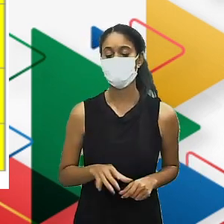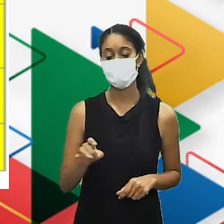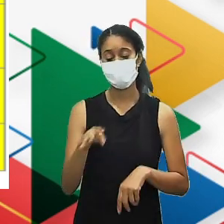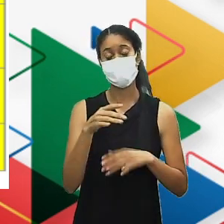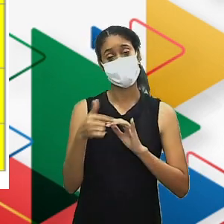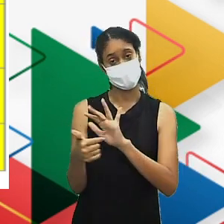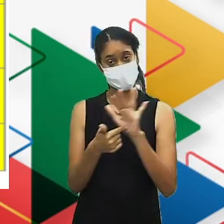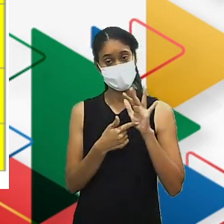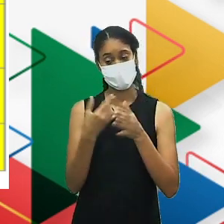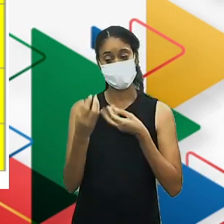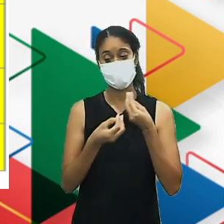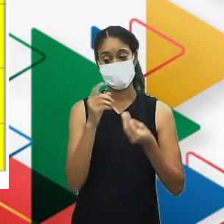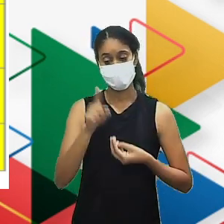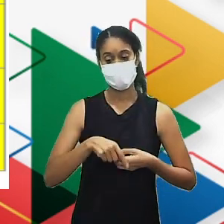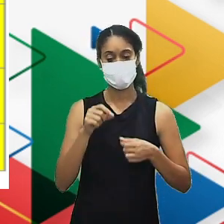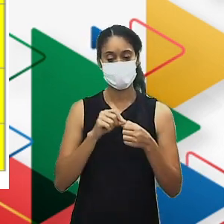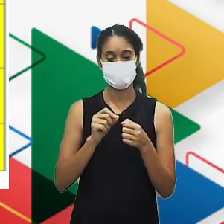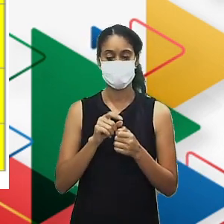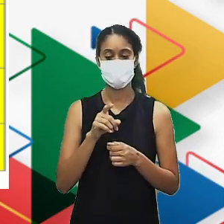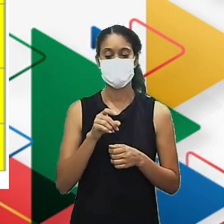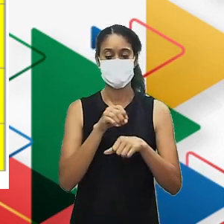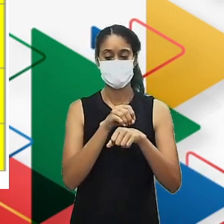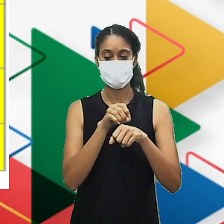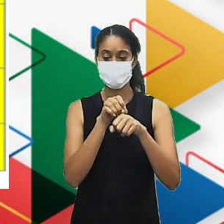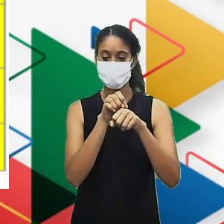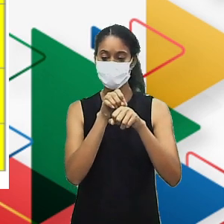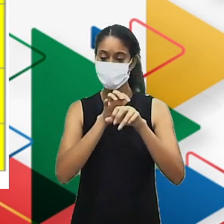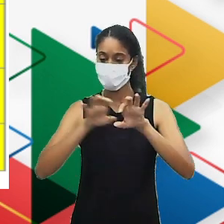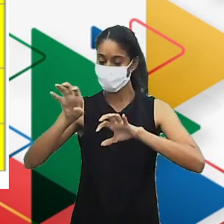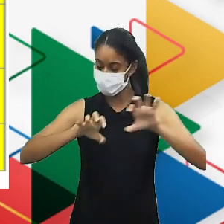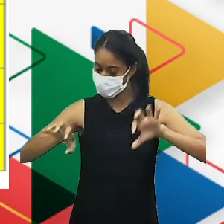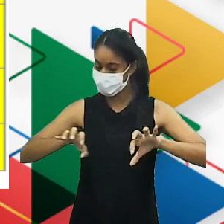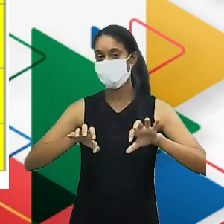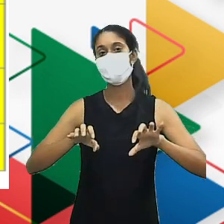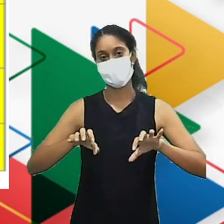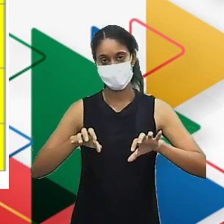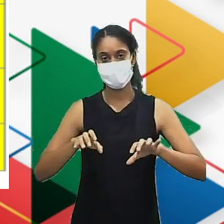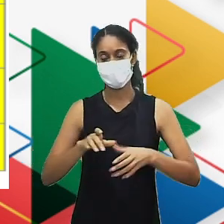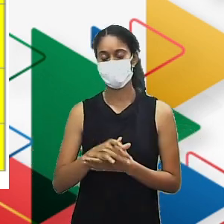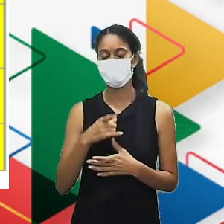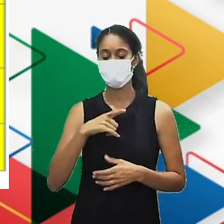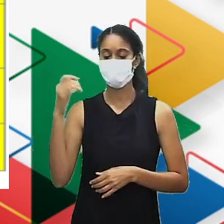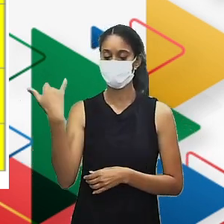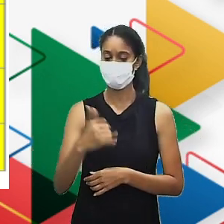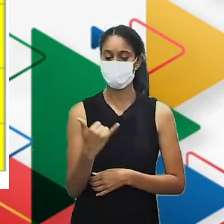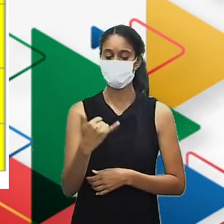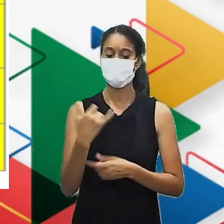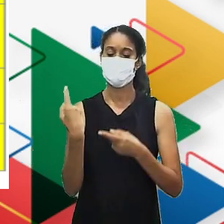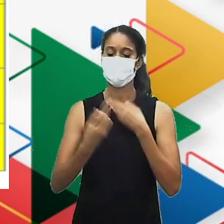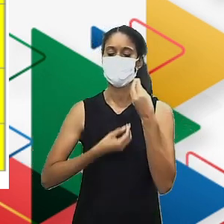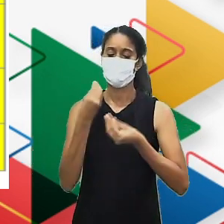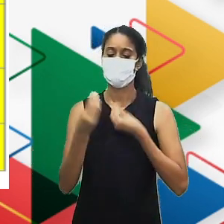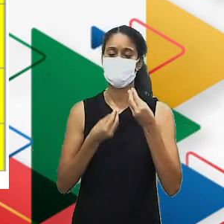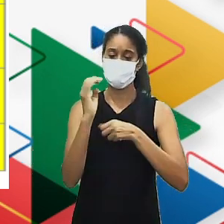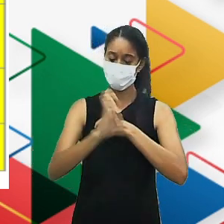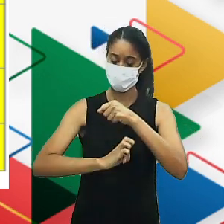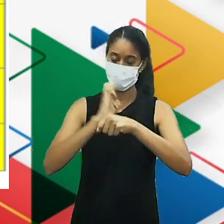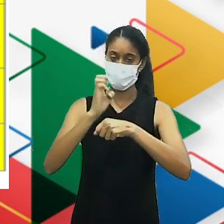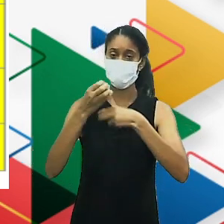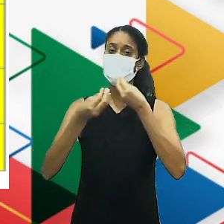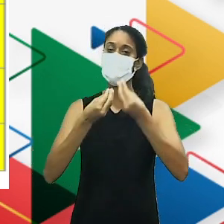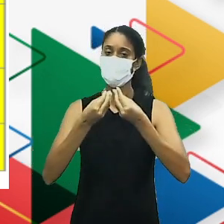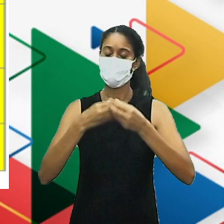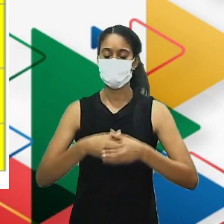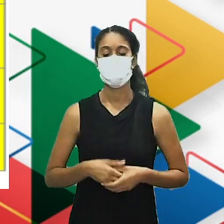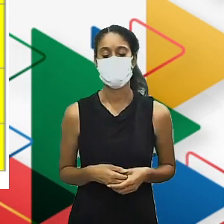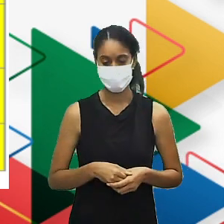te mostrar como que é essa distribuição de elétrons. Como é que essas cargas ficam distribuídas em torno da